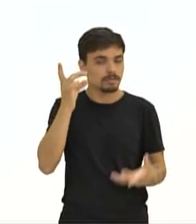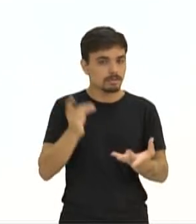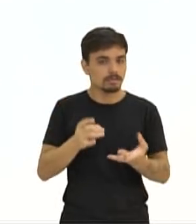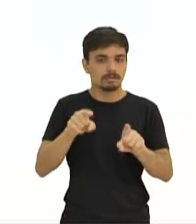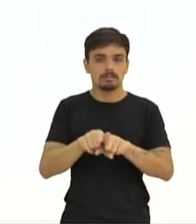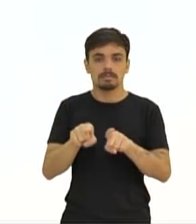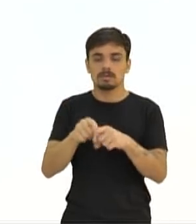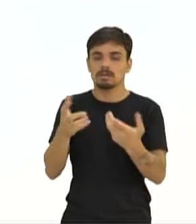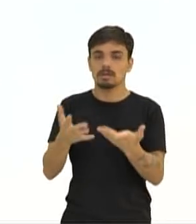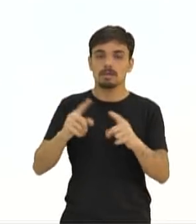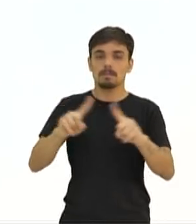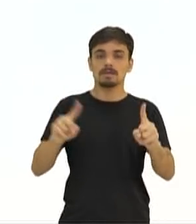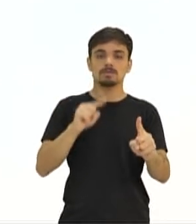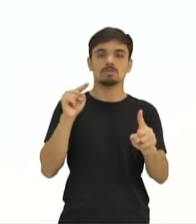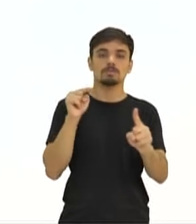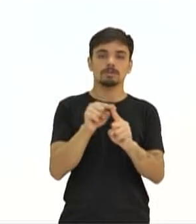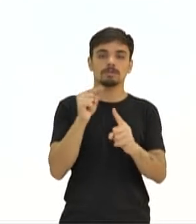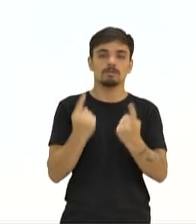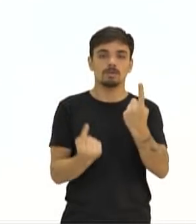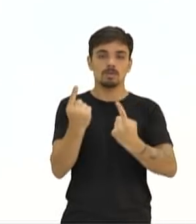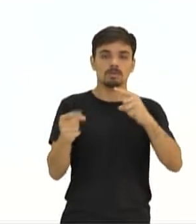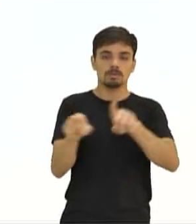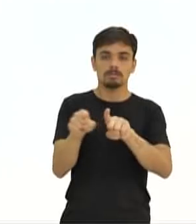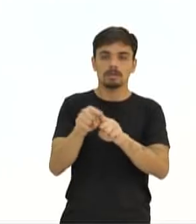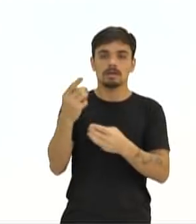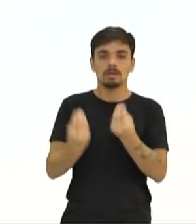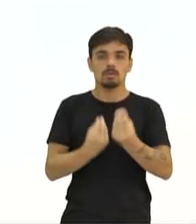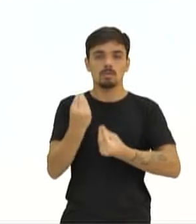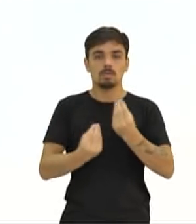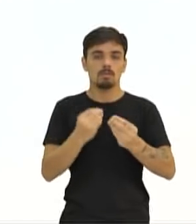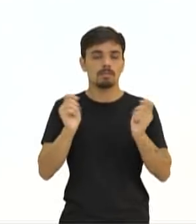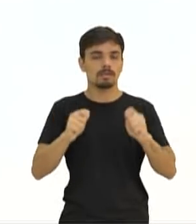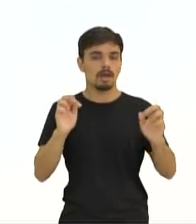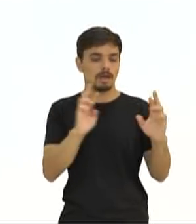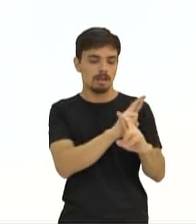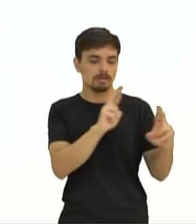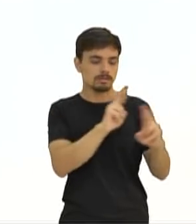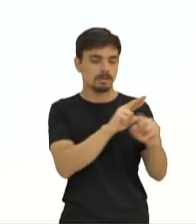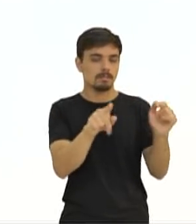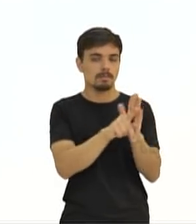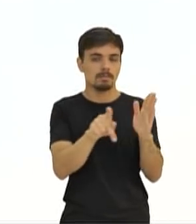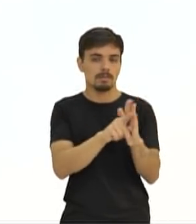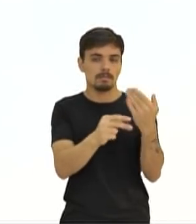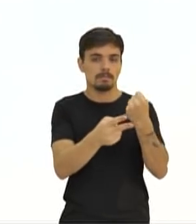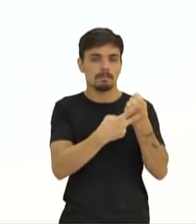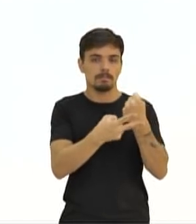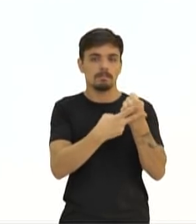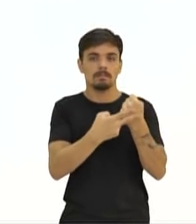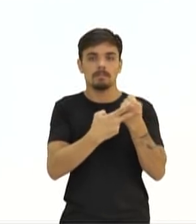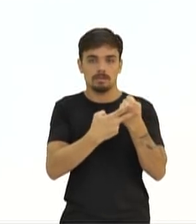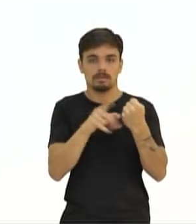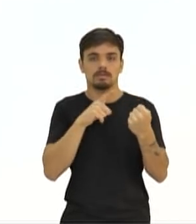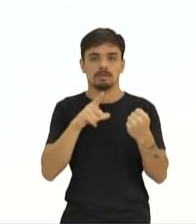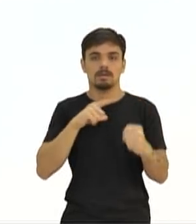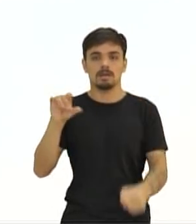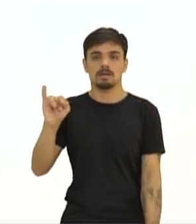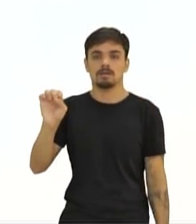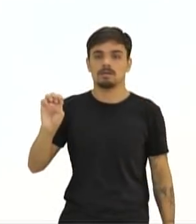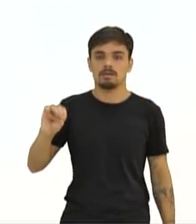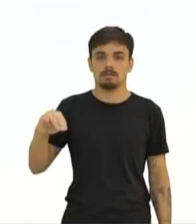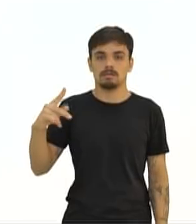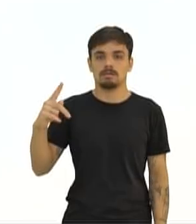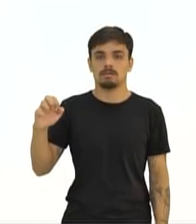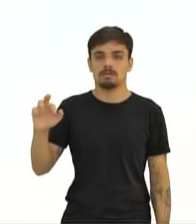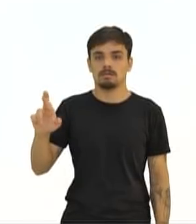certo? Qual é o objetivo e de que forma ele se relaciona com os verbos no imperativo? Então, qual é